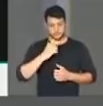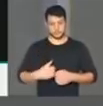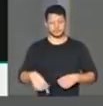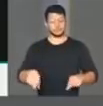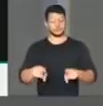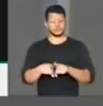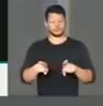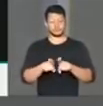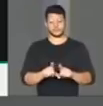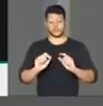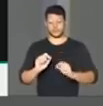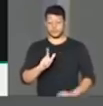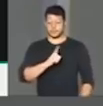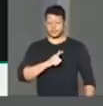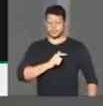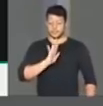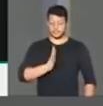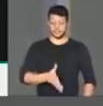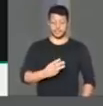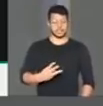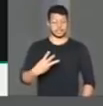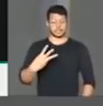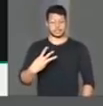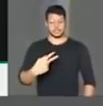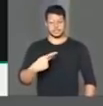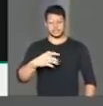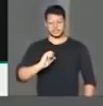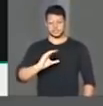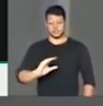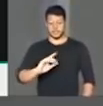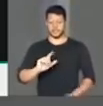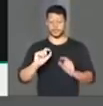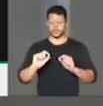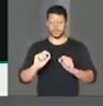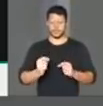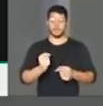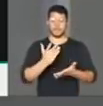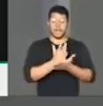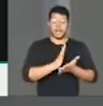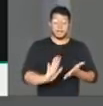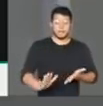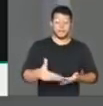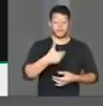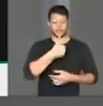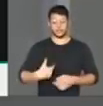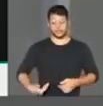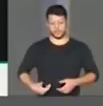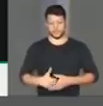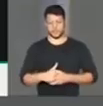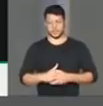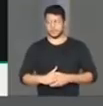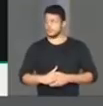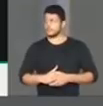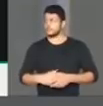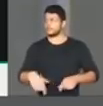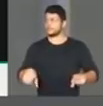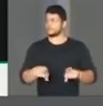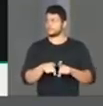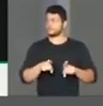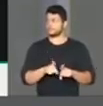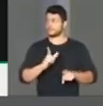Tem três PECs no Senado que desmancham o Estado. Estão lá essas bombas que o Bolsonaro está lançando. E tem uma